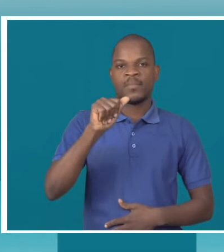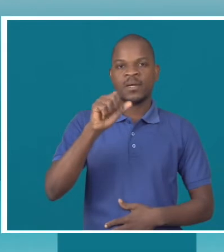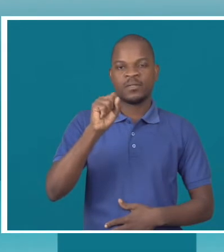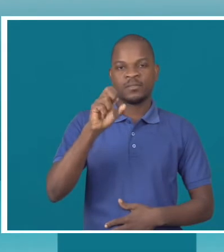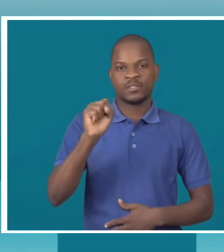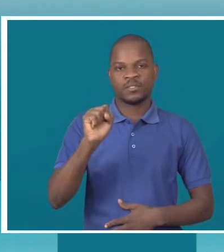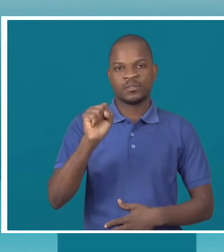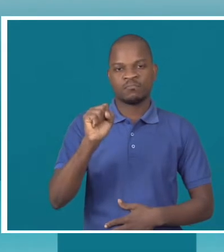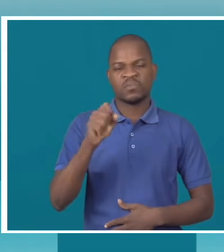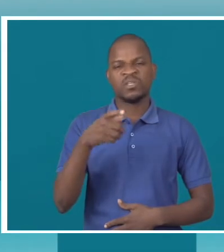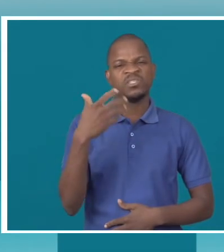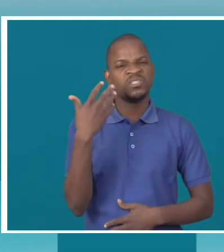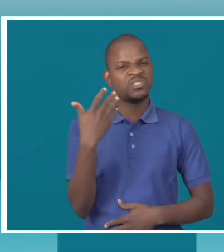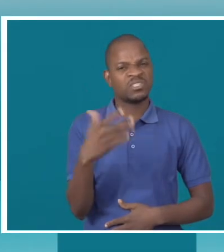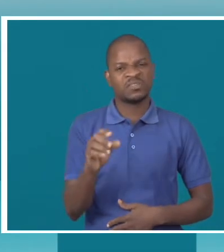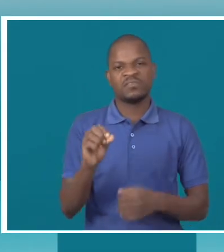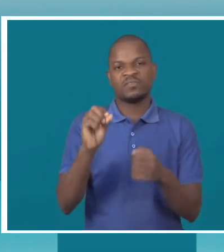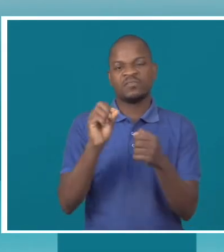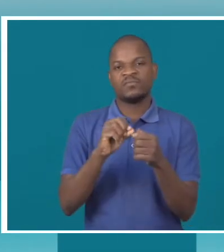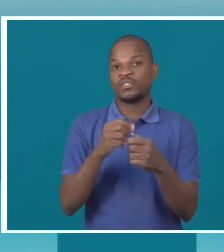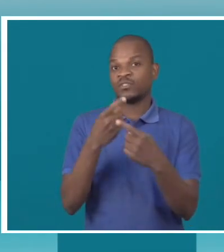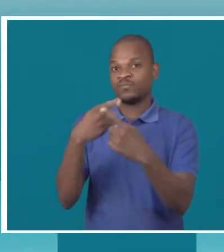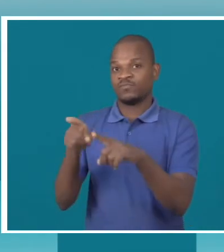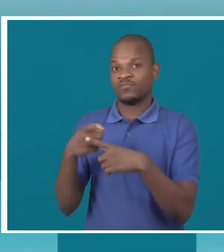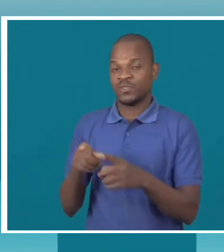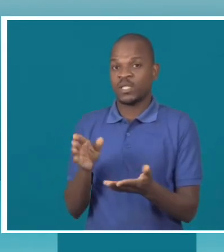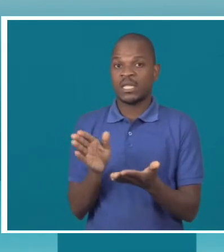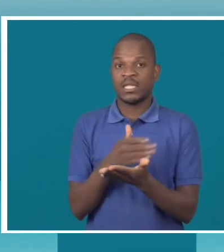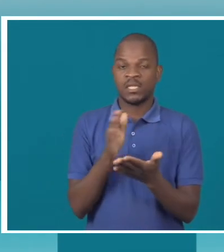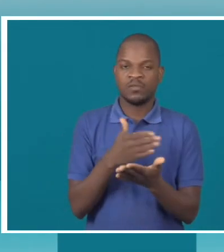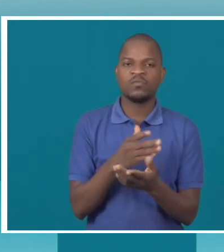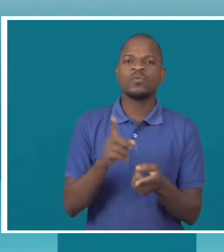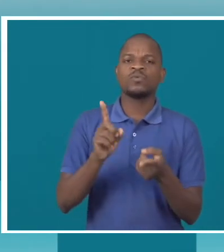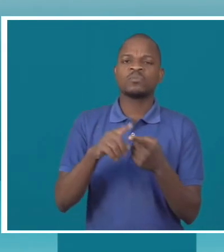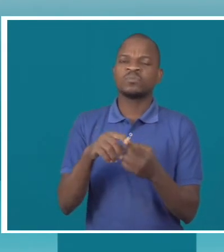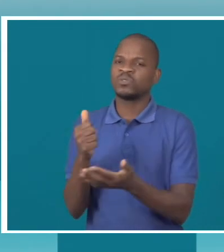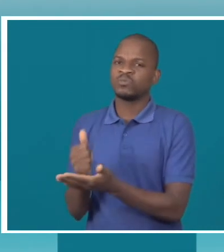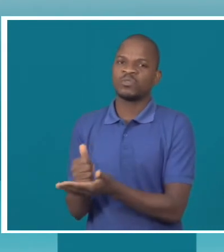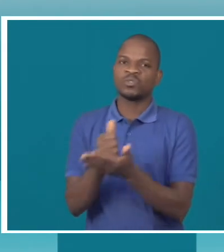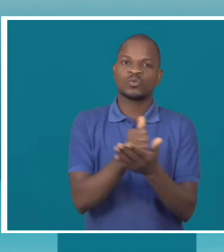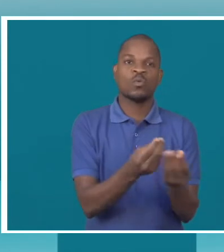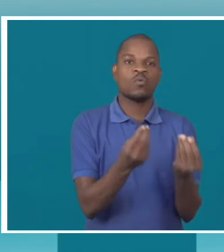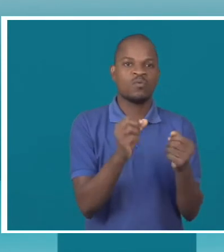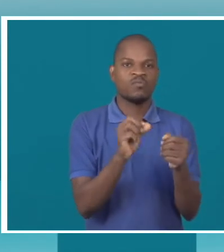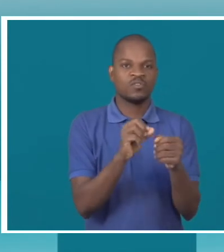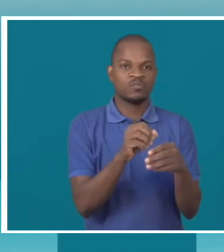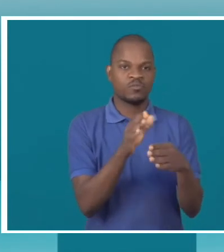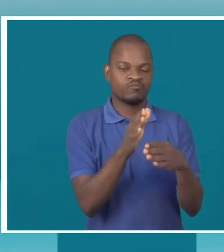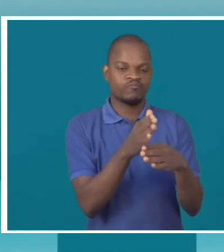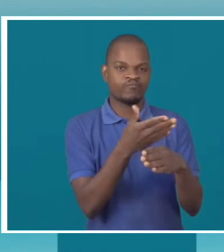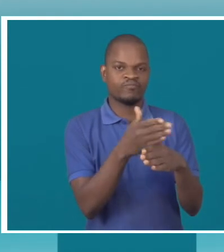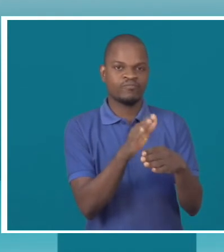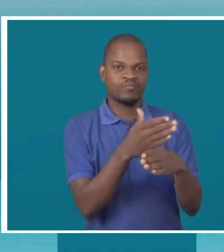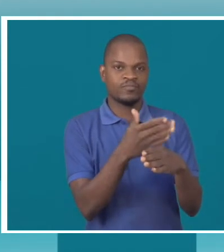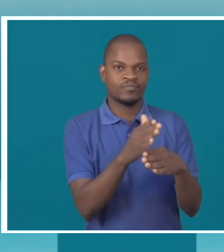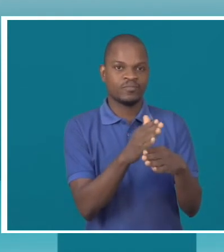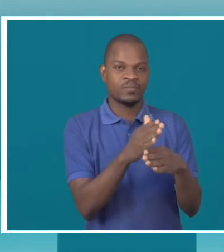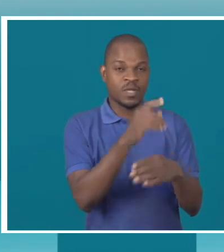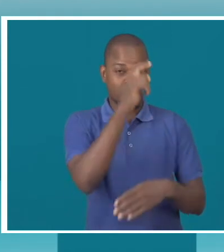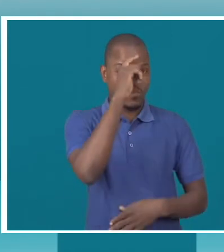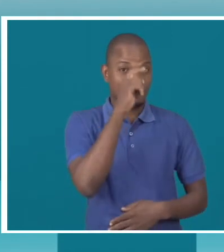Vozes das Formigas. Temos também, ajudou na revisão do livro Não Sou Ninguém. Aliás,